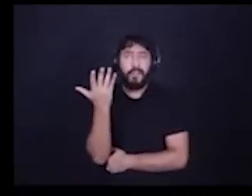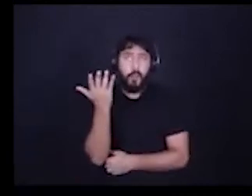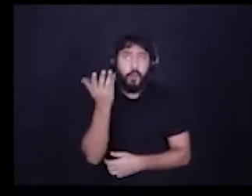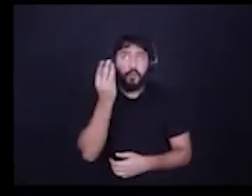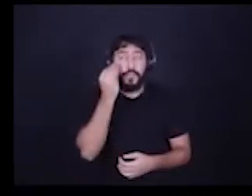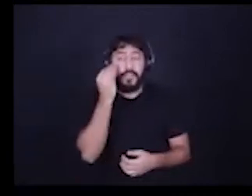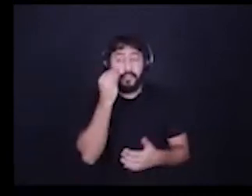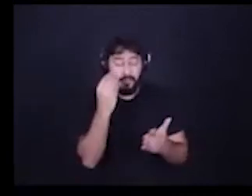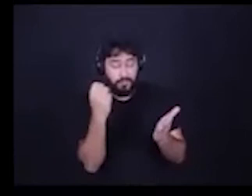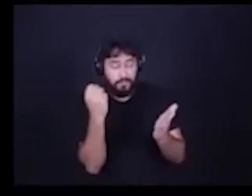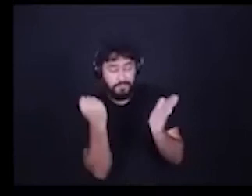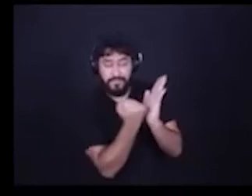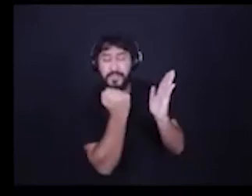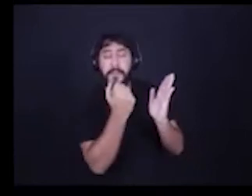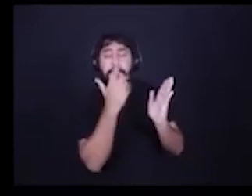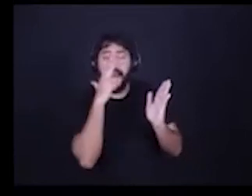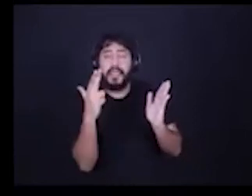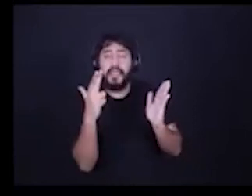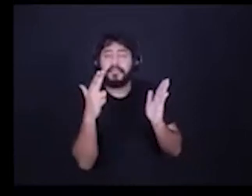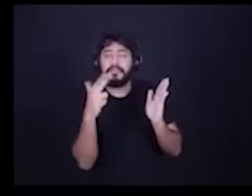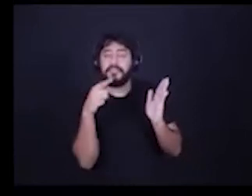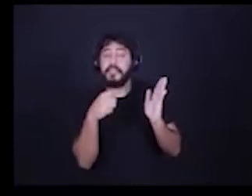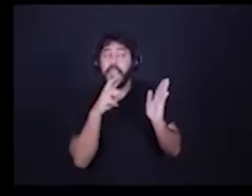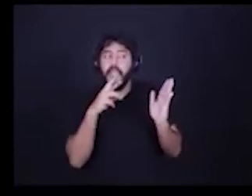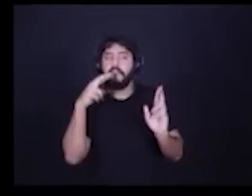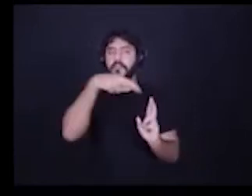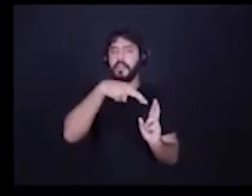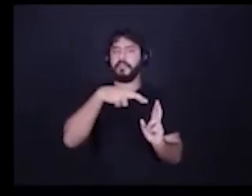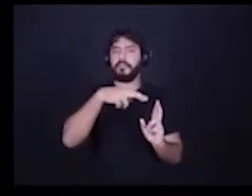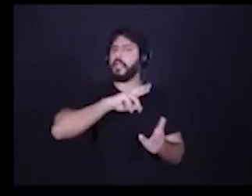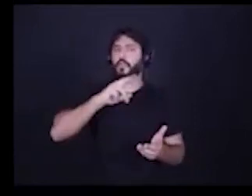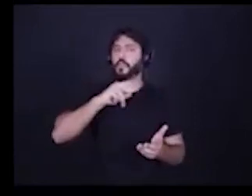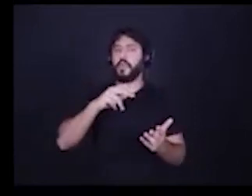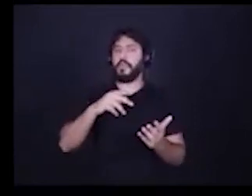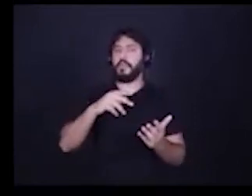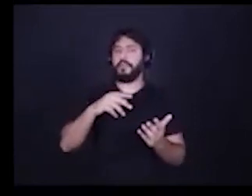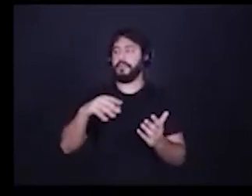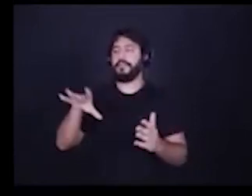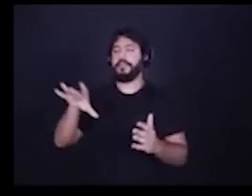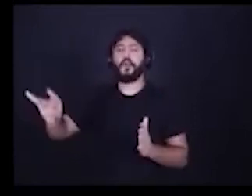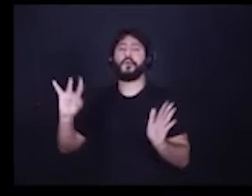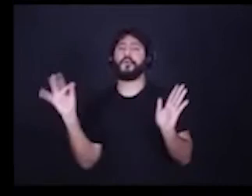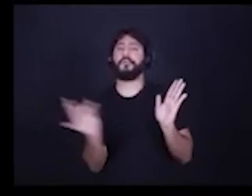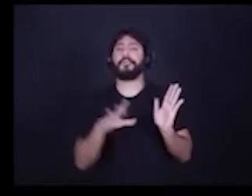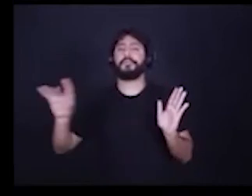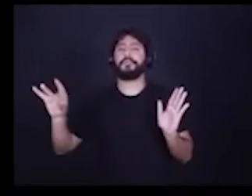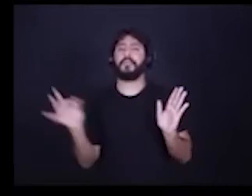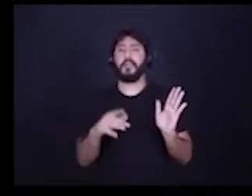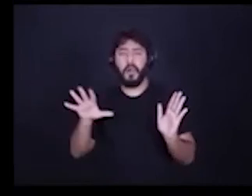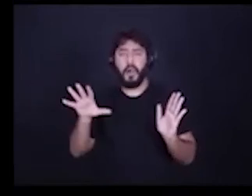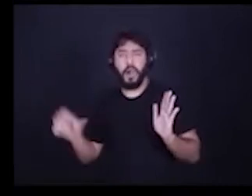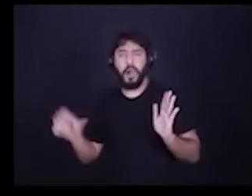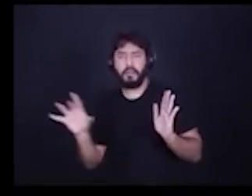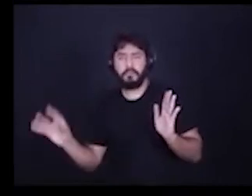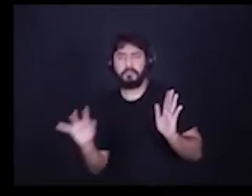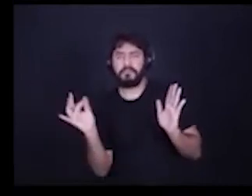como um vestígio, né? Como uma referência a isso, eu não quero ser talvez tão literal, porque aí eu estou meio que roubando o trabalho dele para mim. Não, mas